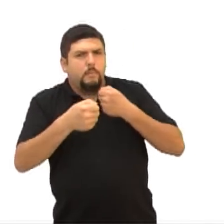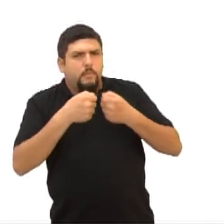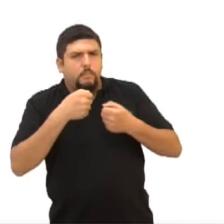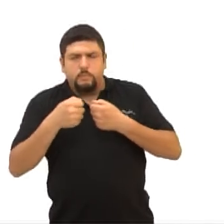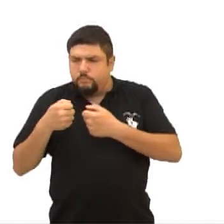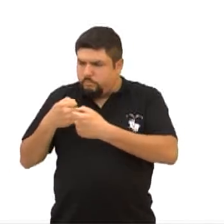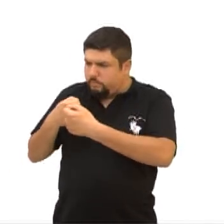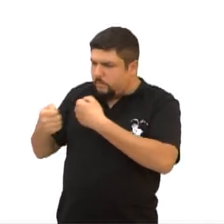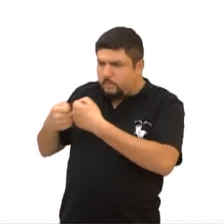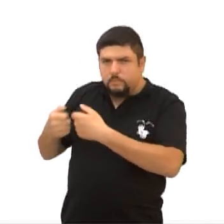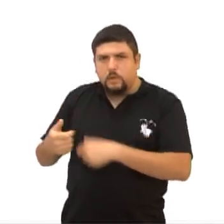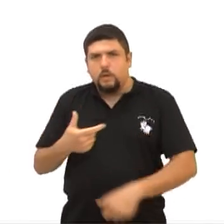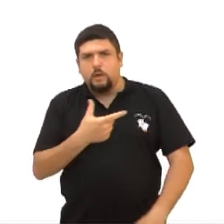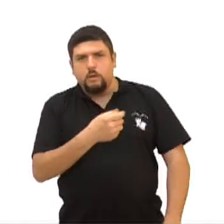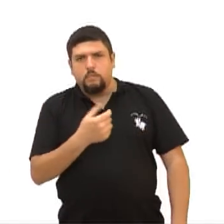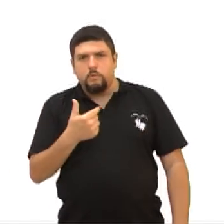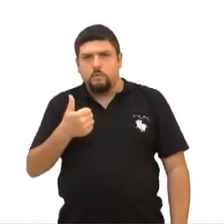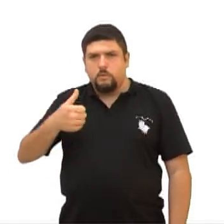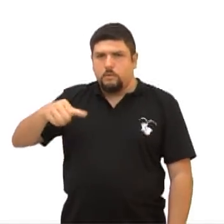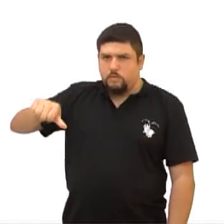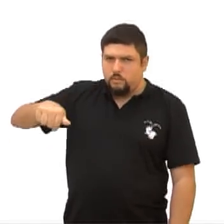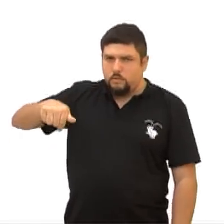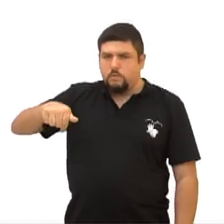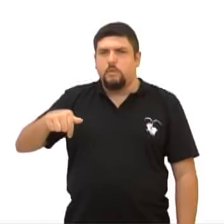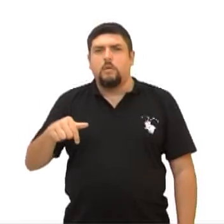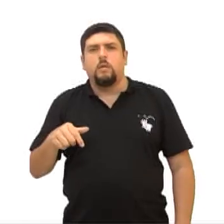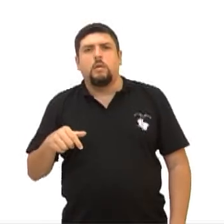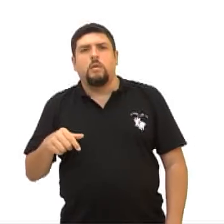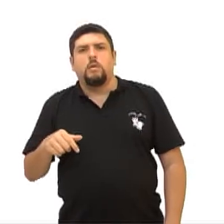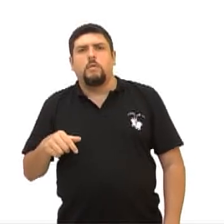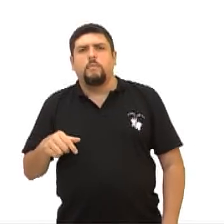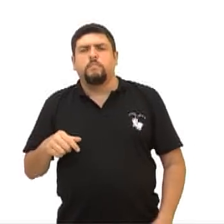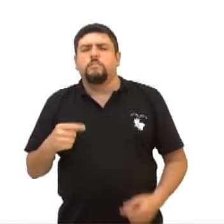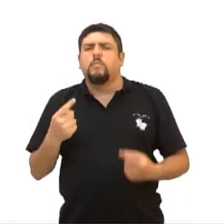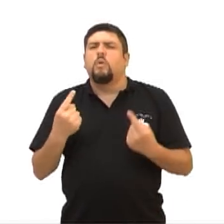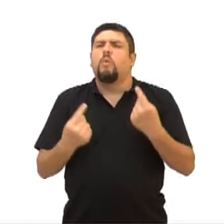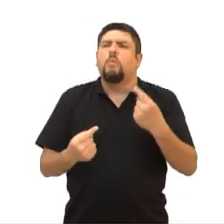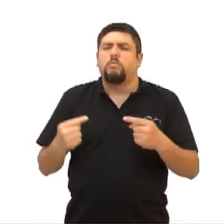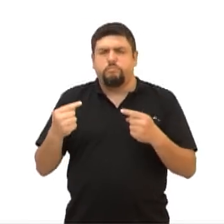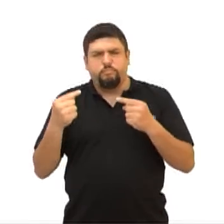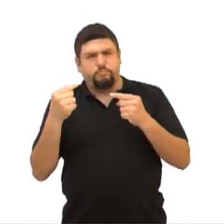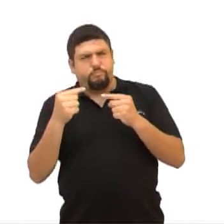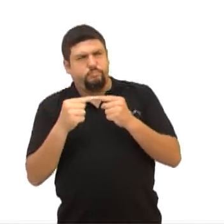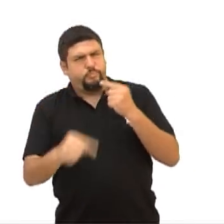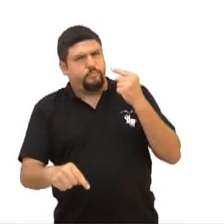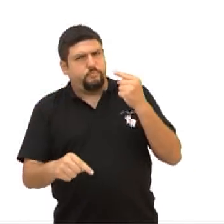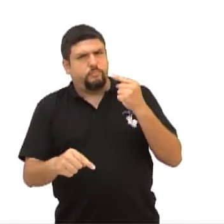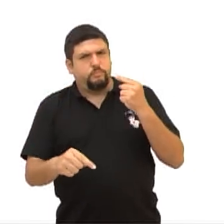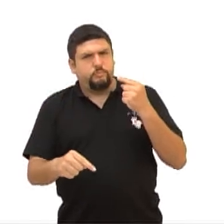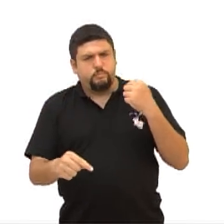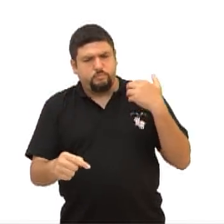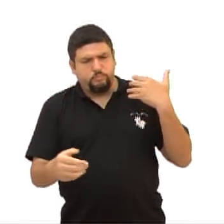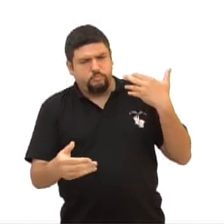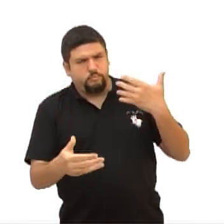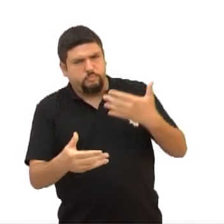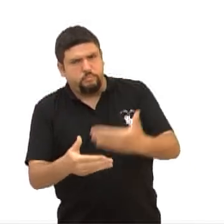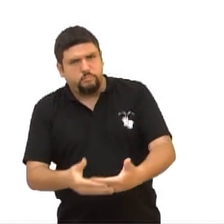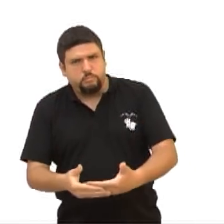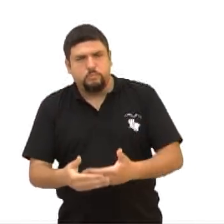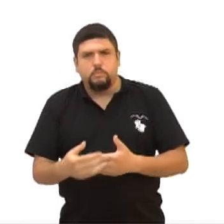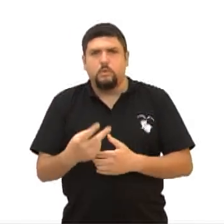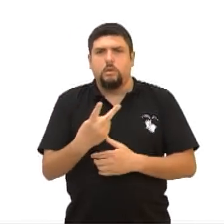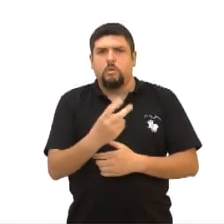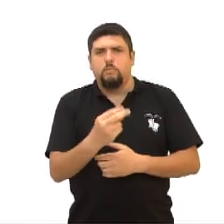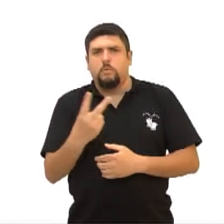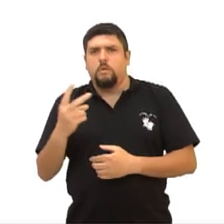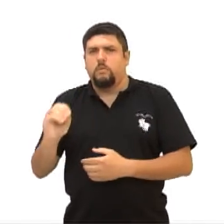2017. Que afirmação não condiz com a atualidade em 2020?